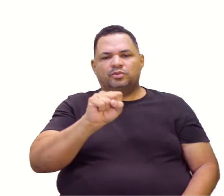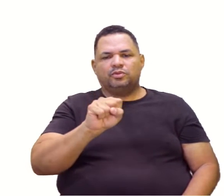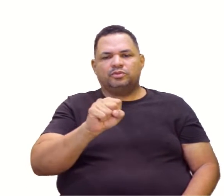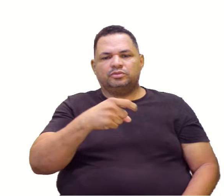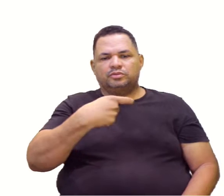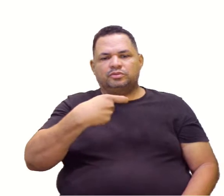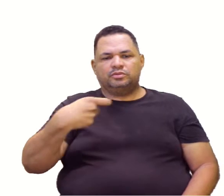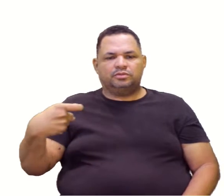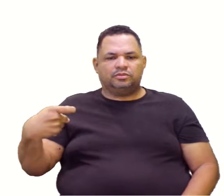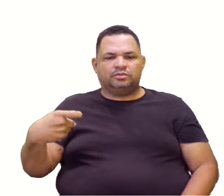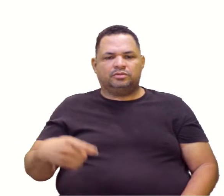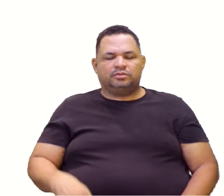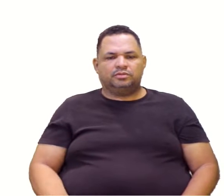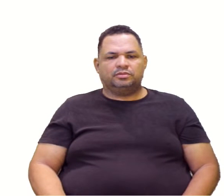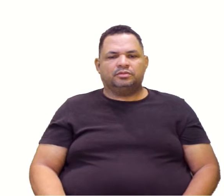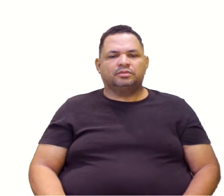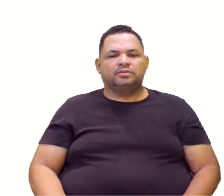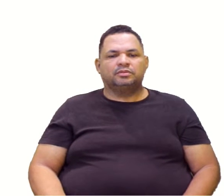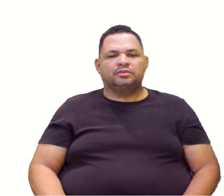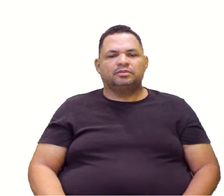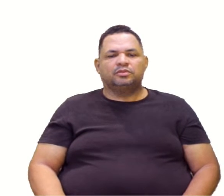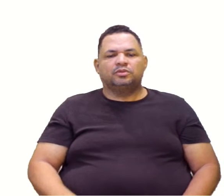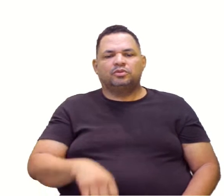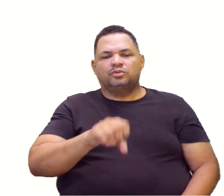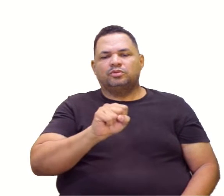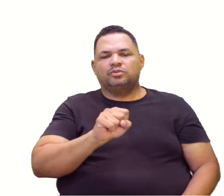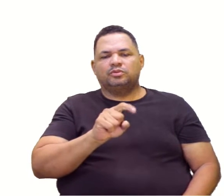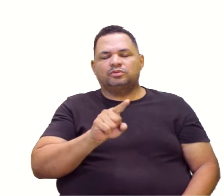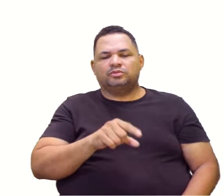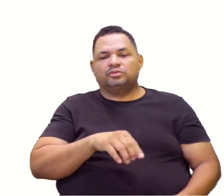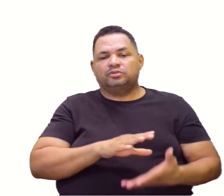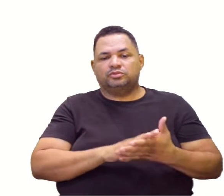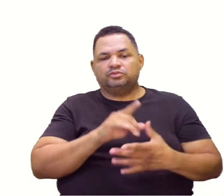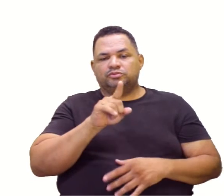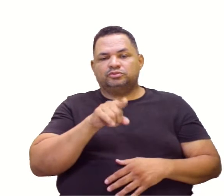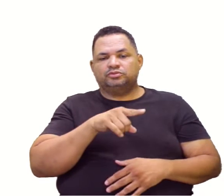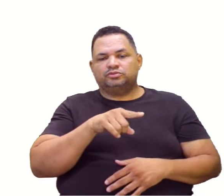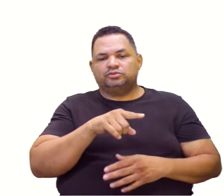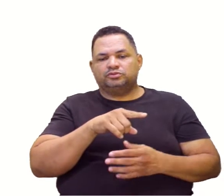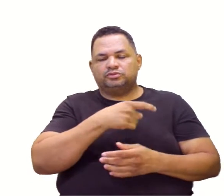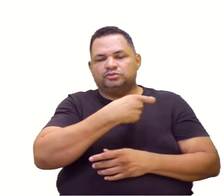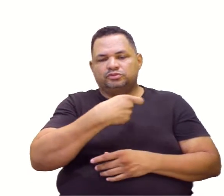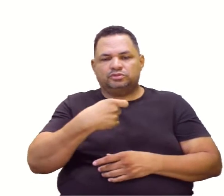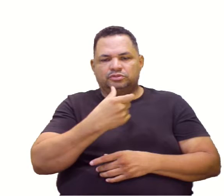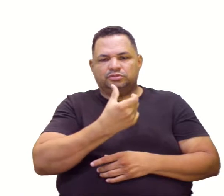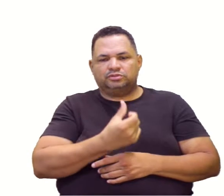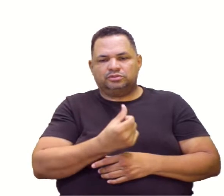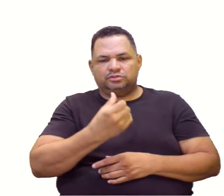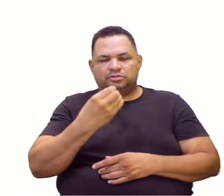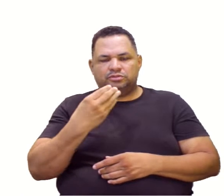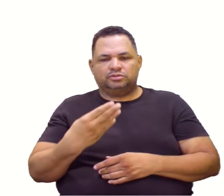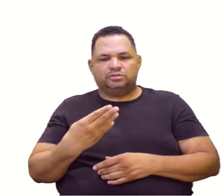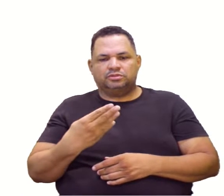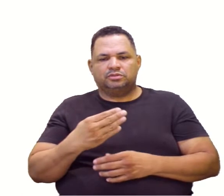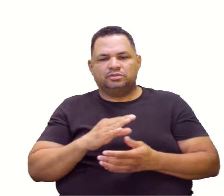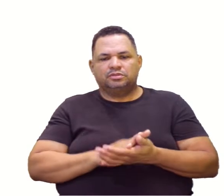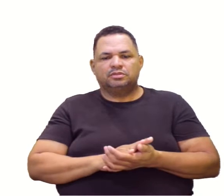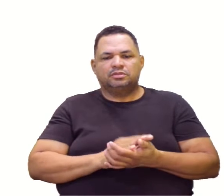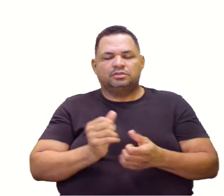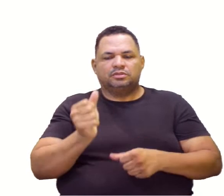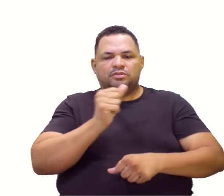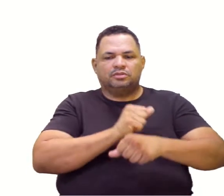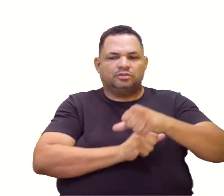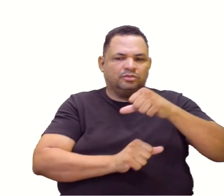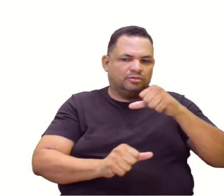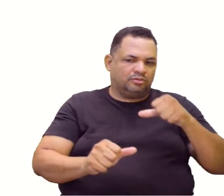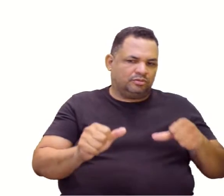8x. Esse 8x equivale a quanto que ele disse? 64. 64, porque ele já deu o perímetro, né? Ele deu o contorno. Tá multiplicando, vai